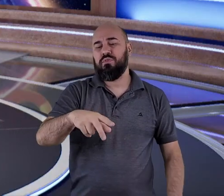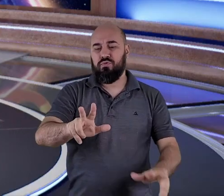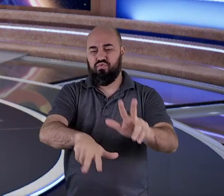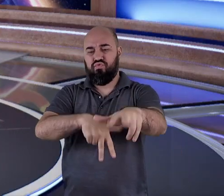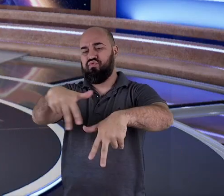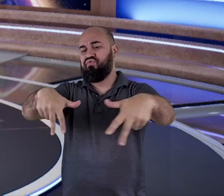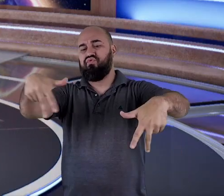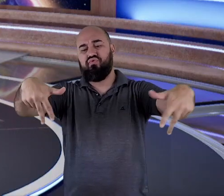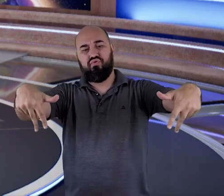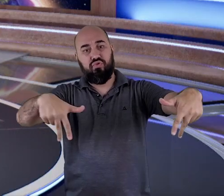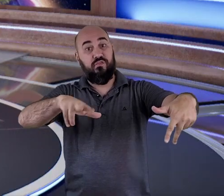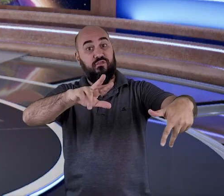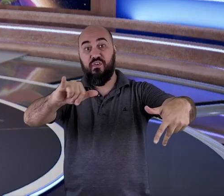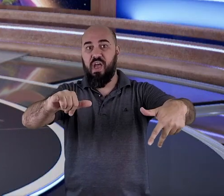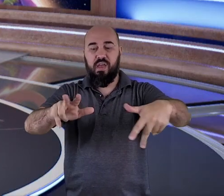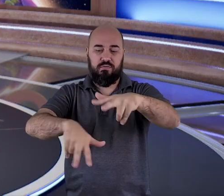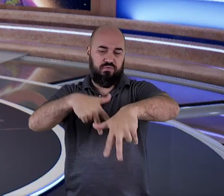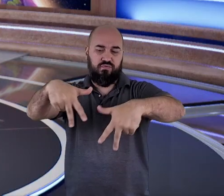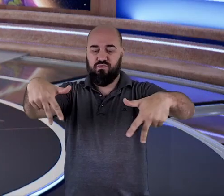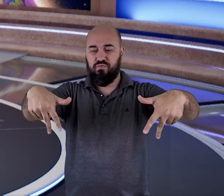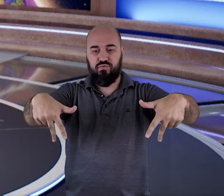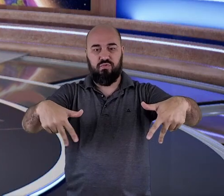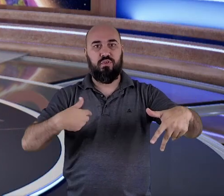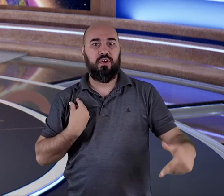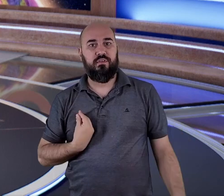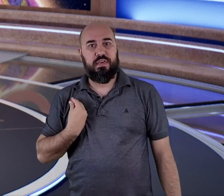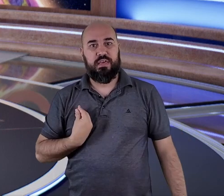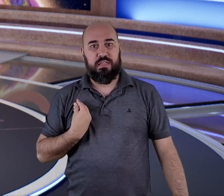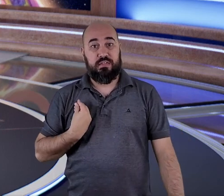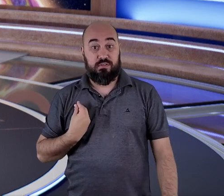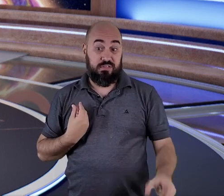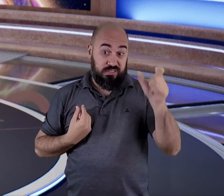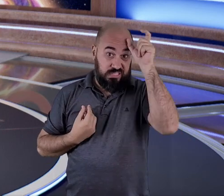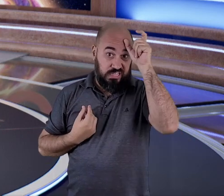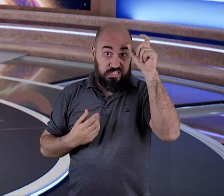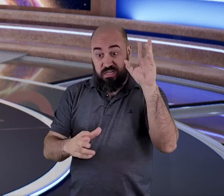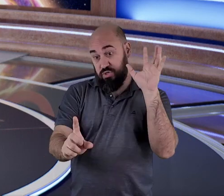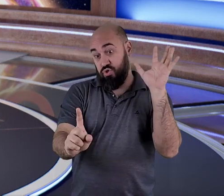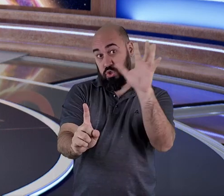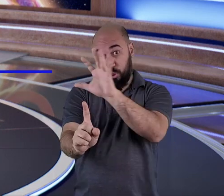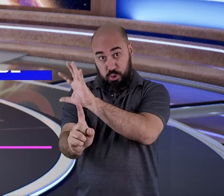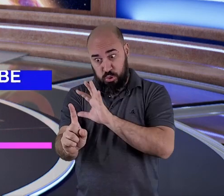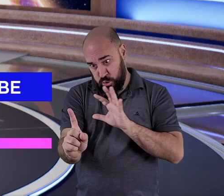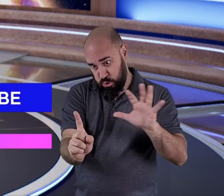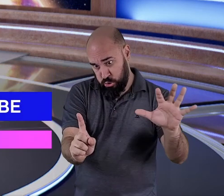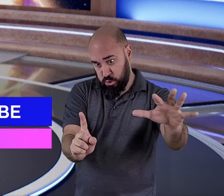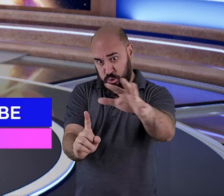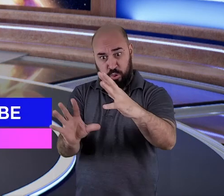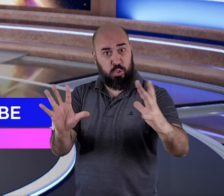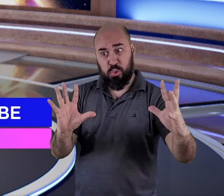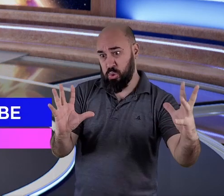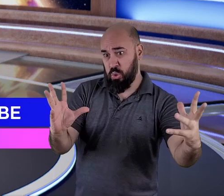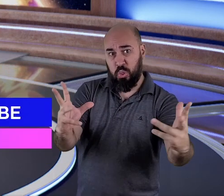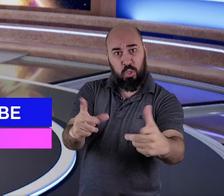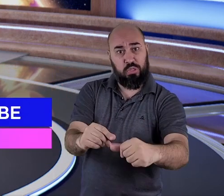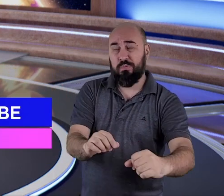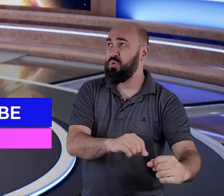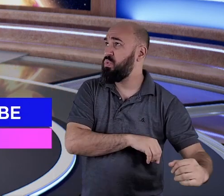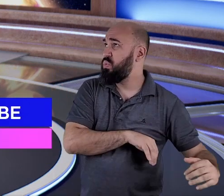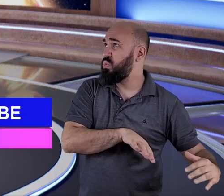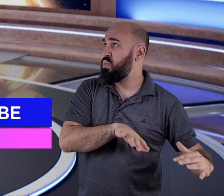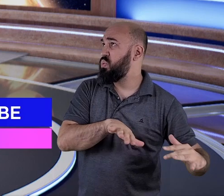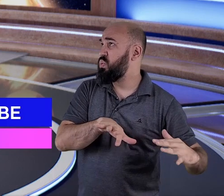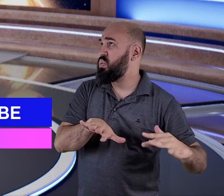Continuarão exatamente do ponto onde eles pararam, rebelando-se contra Deus. Satanás então